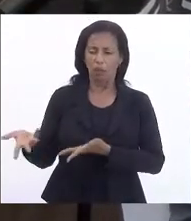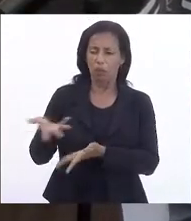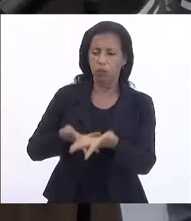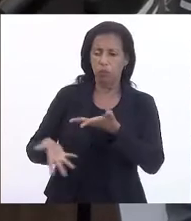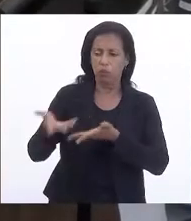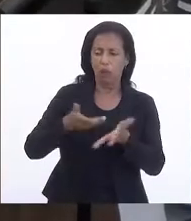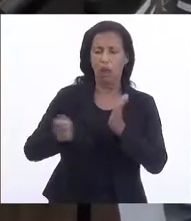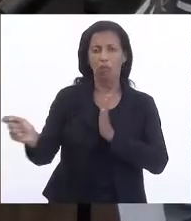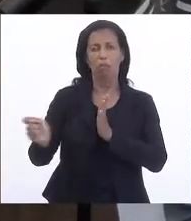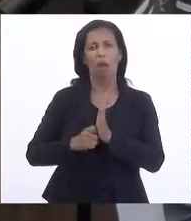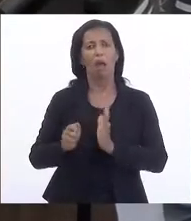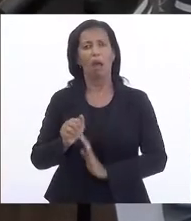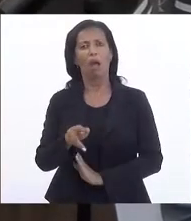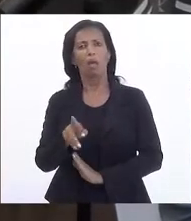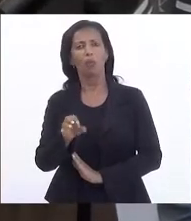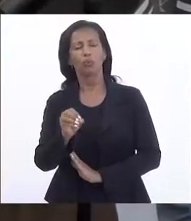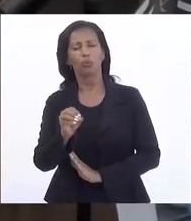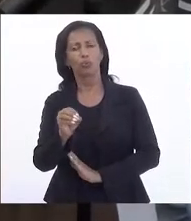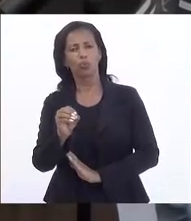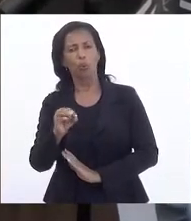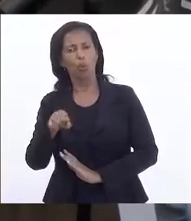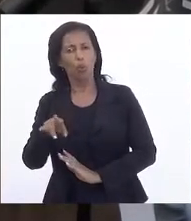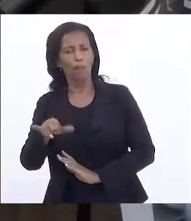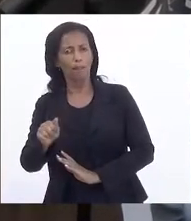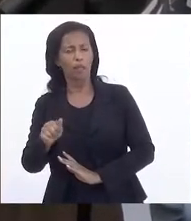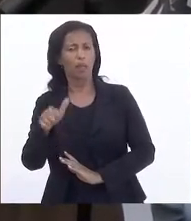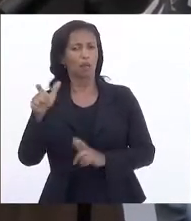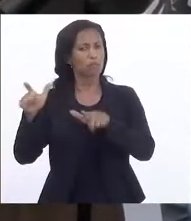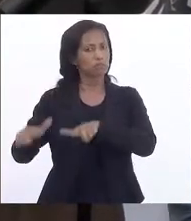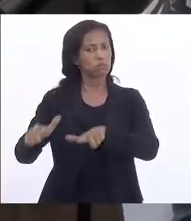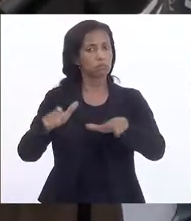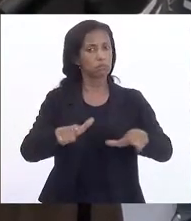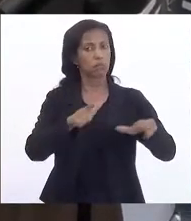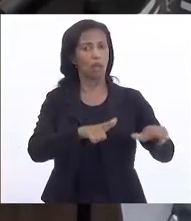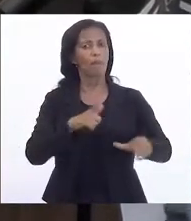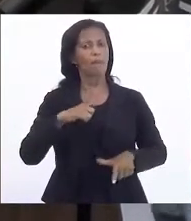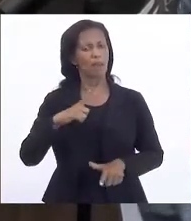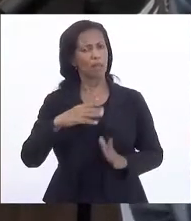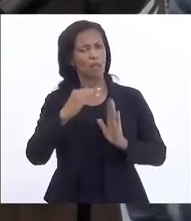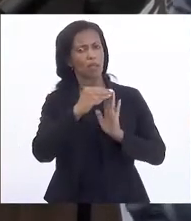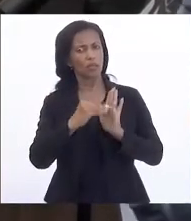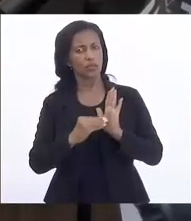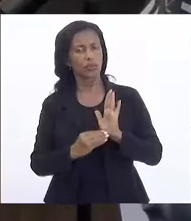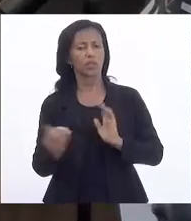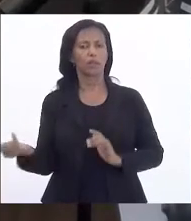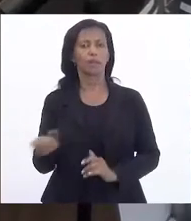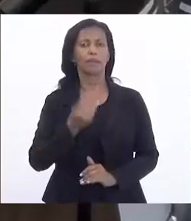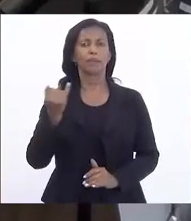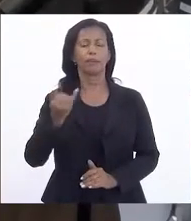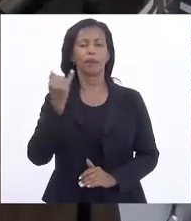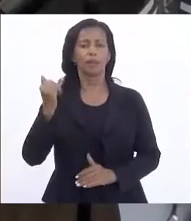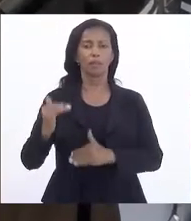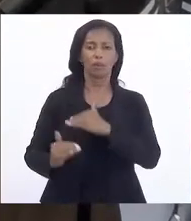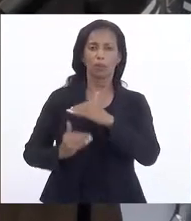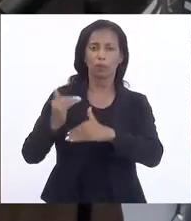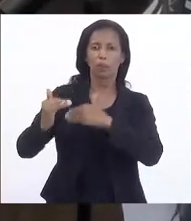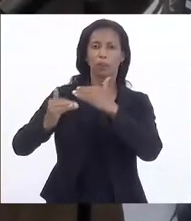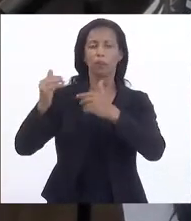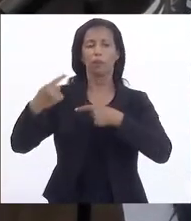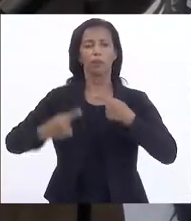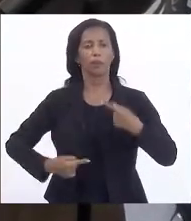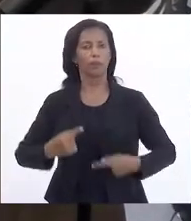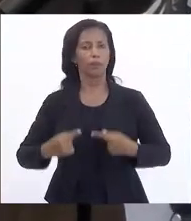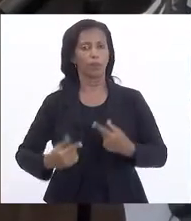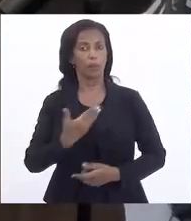autonomia né nos territórios para que haja também uma agenda importante para que haja uma construção de política